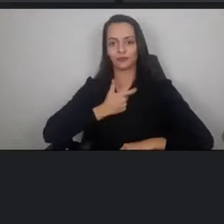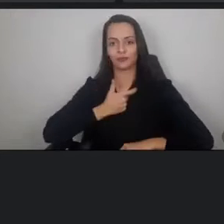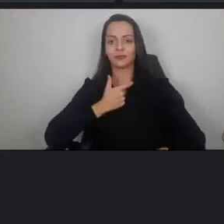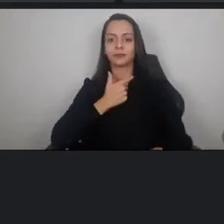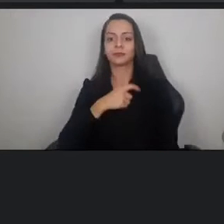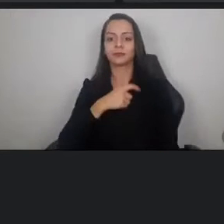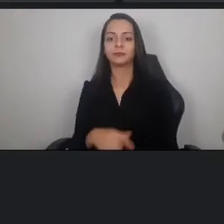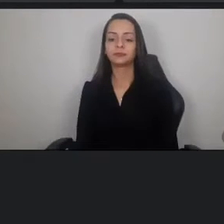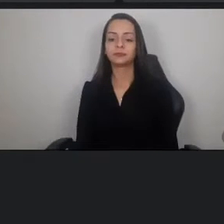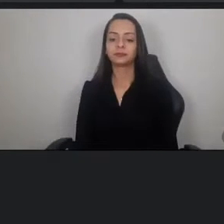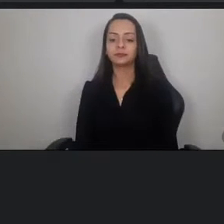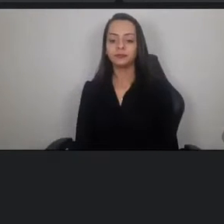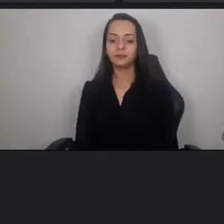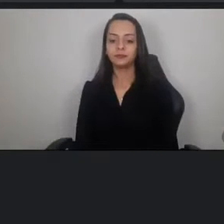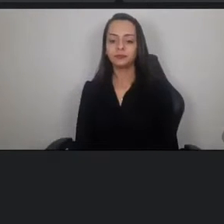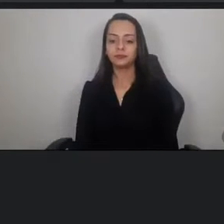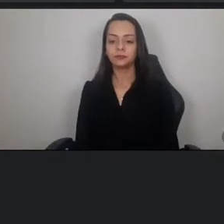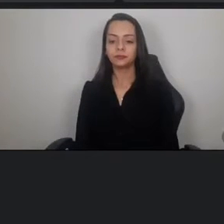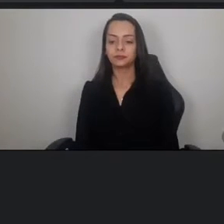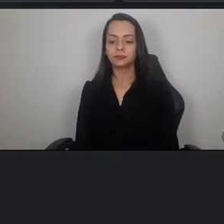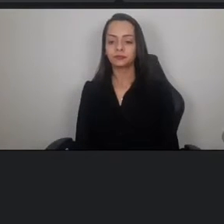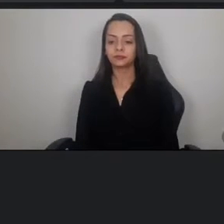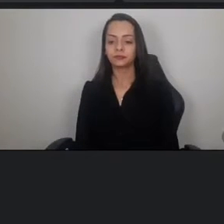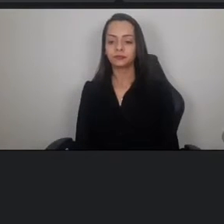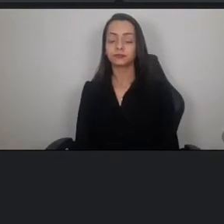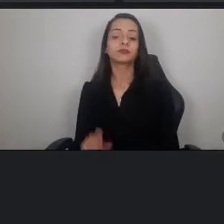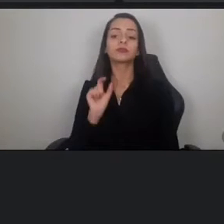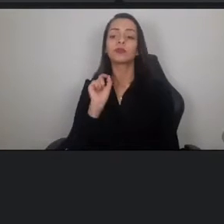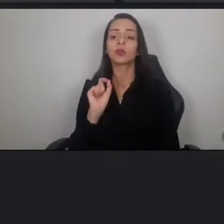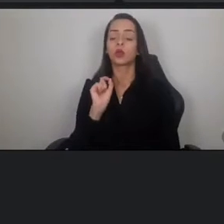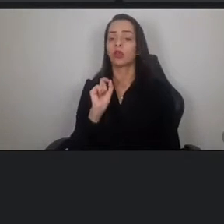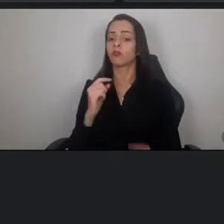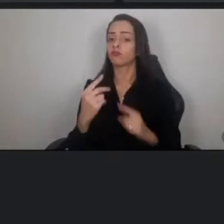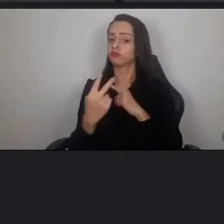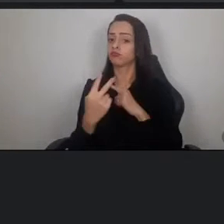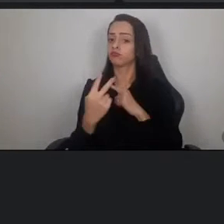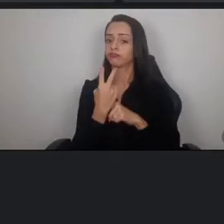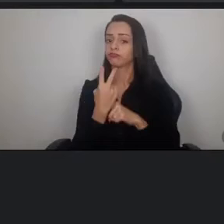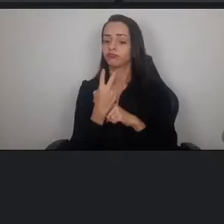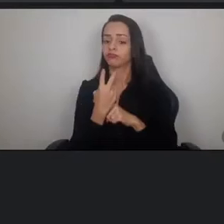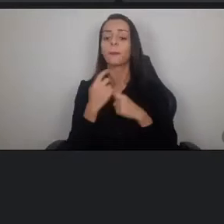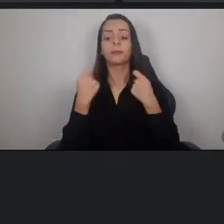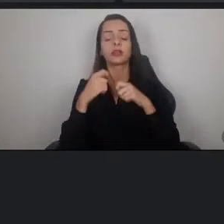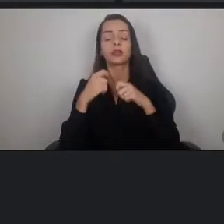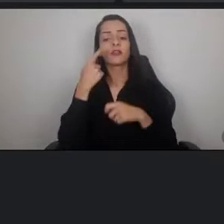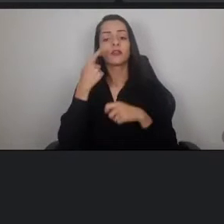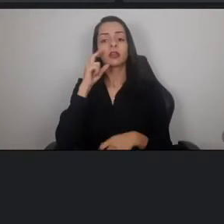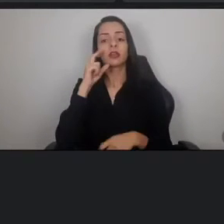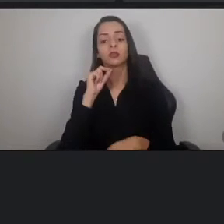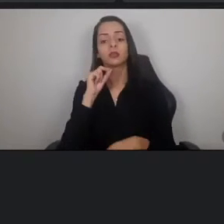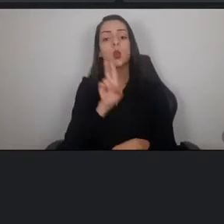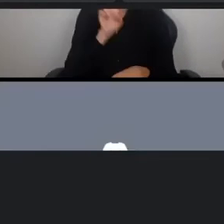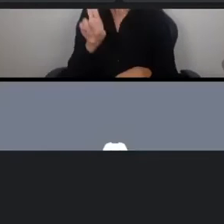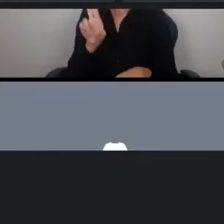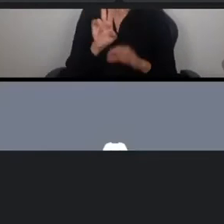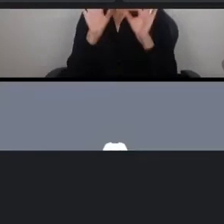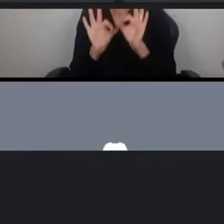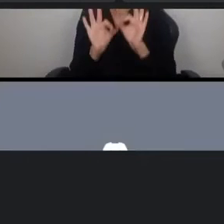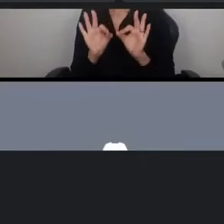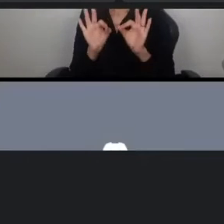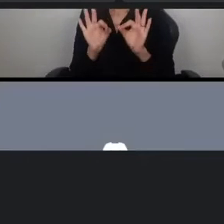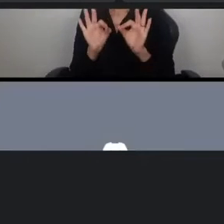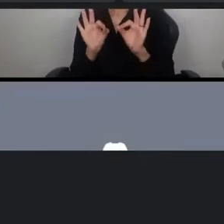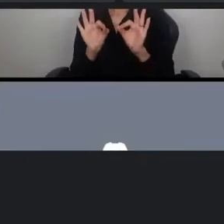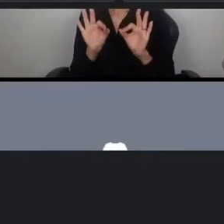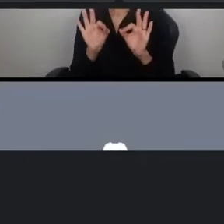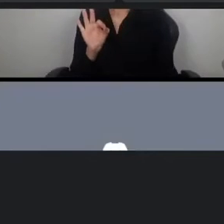quê? Deixar de usar. Se vamos trabalhar na parte elétrica, vamos utilizar o equipamento adequado, o capacete